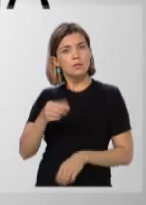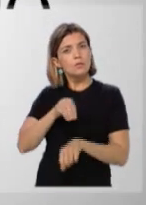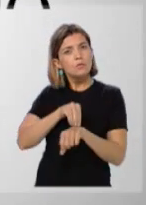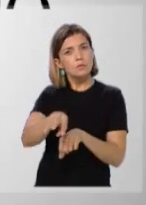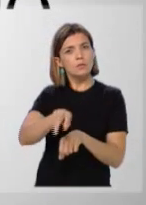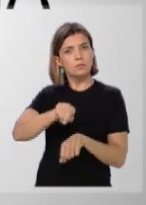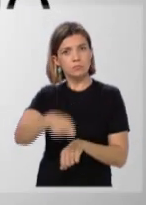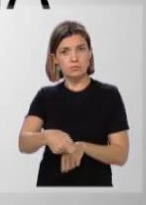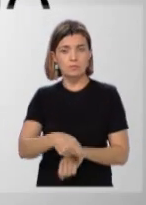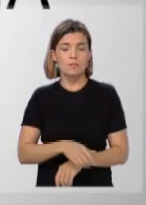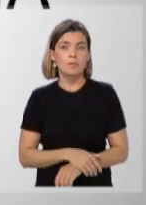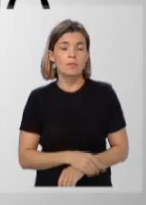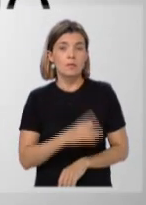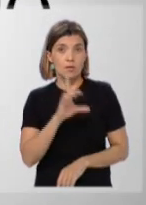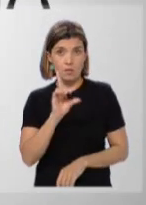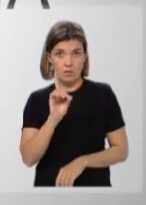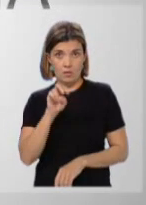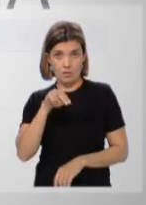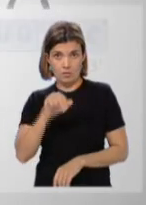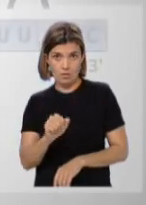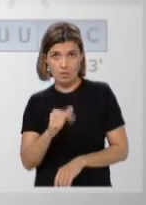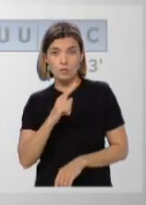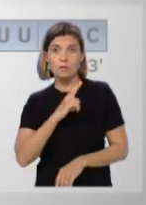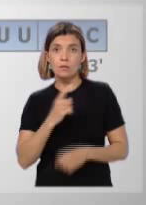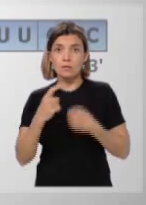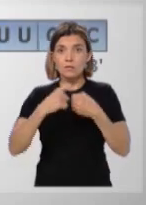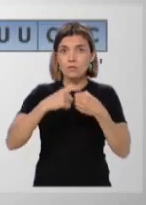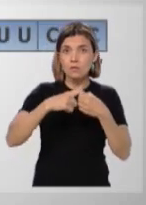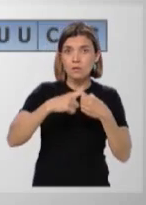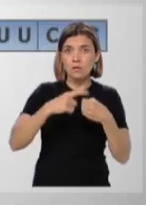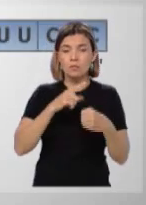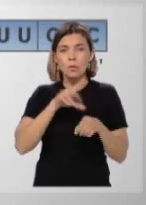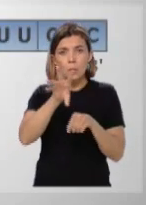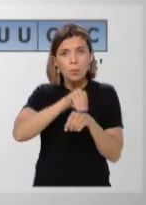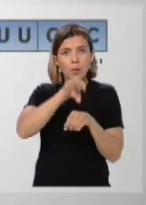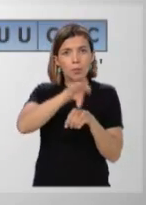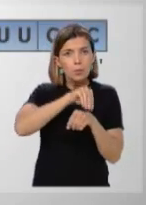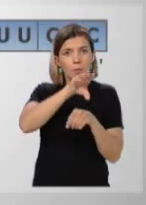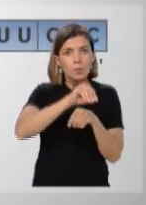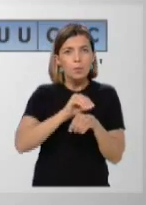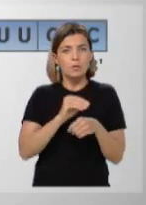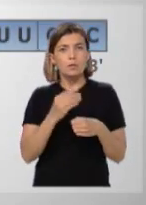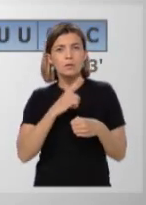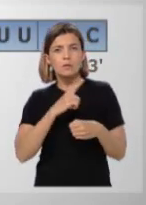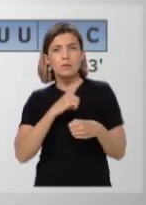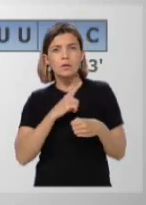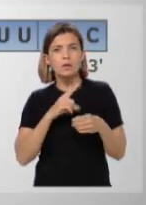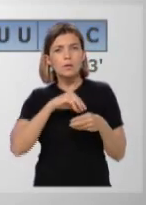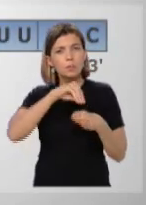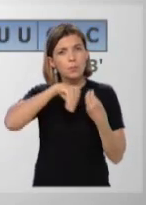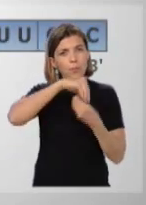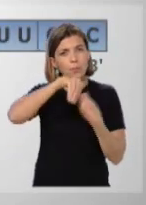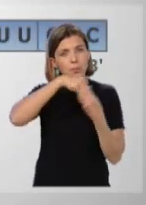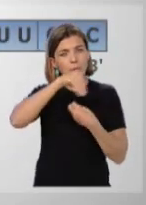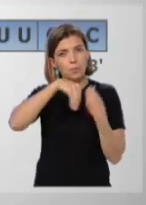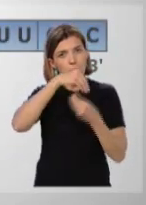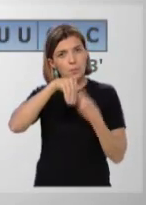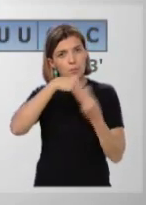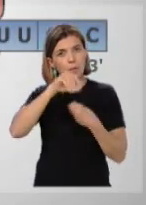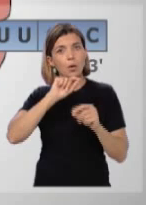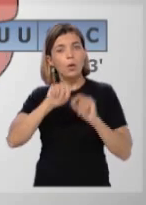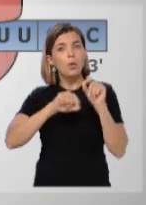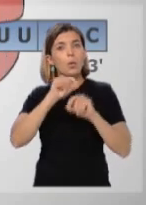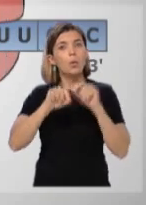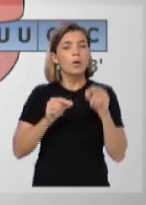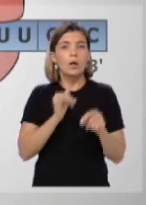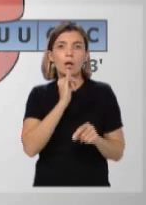As informações do DNA permitem que a célula sintetize enzimas, proteínas capazes de realizar alguma